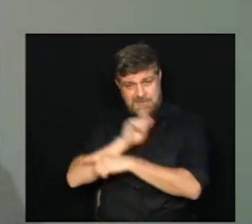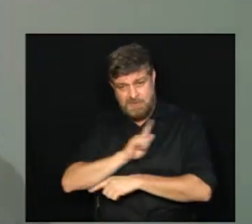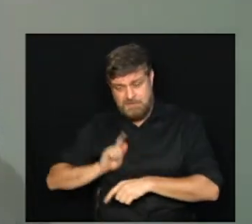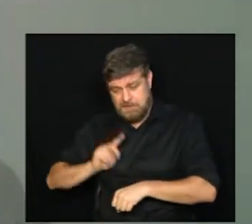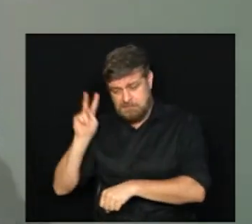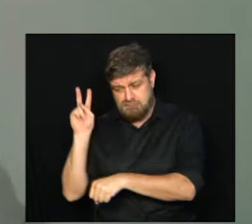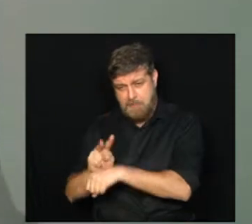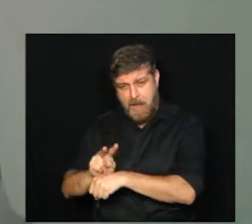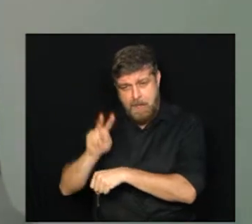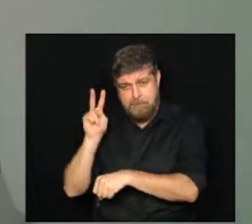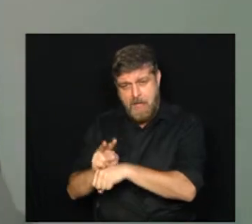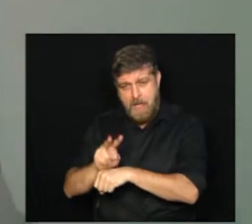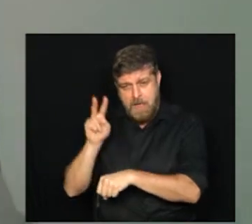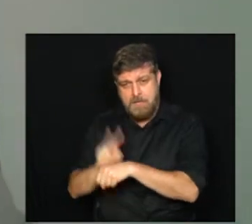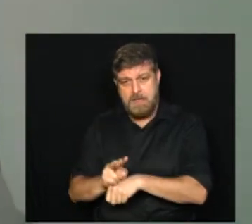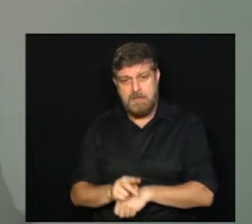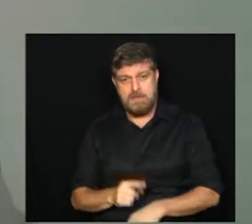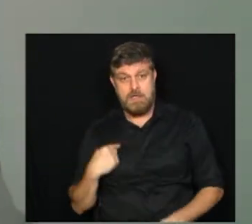hoje a gente está aqui.